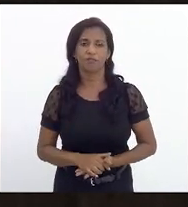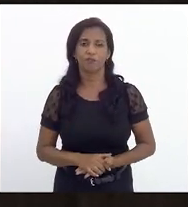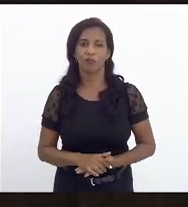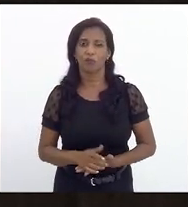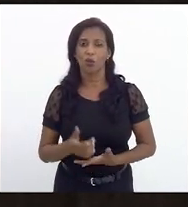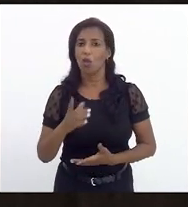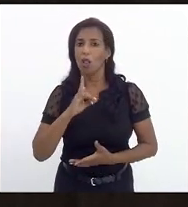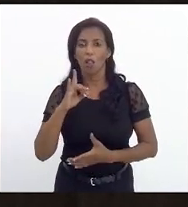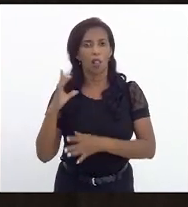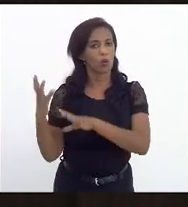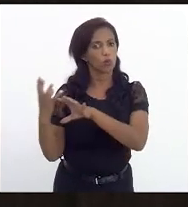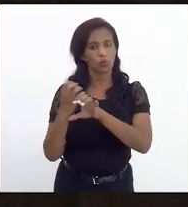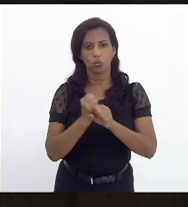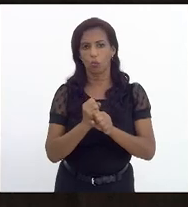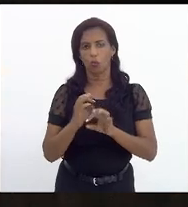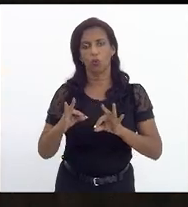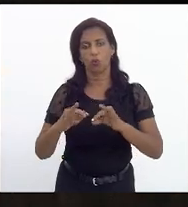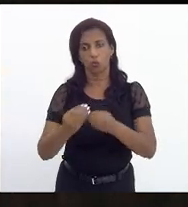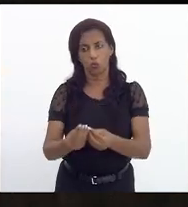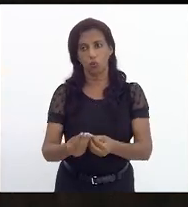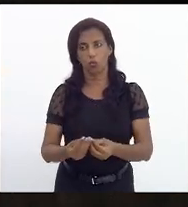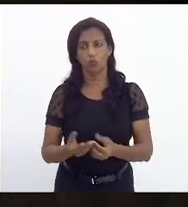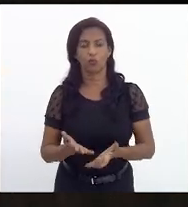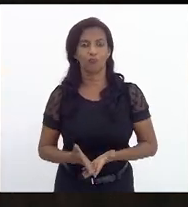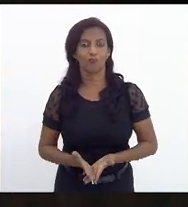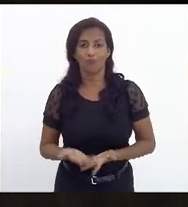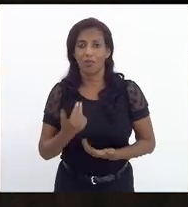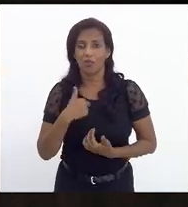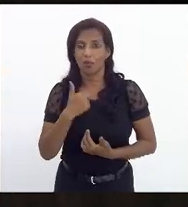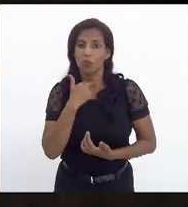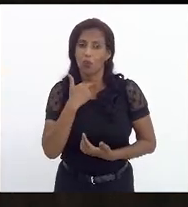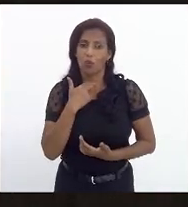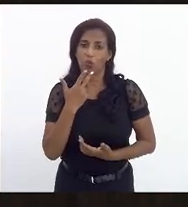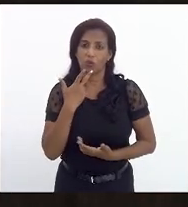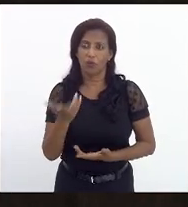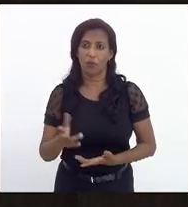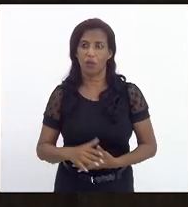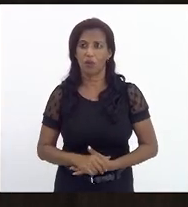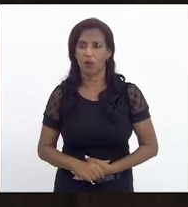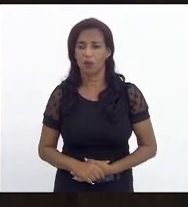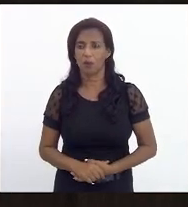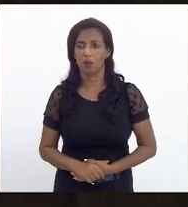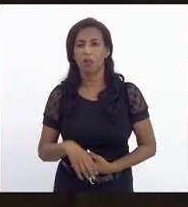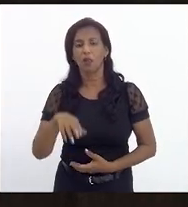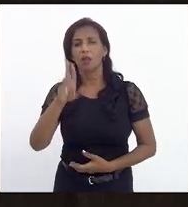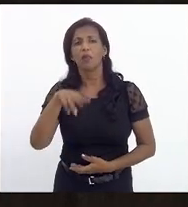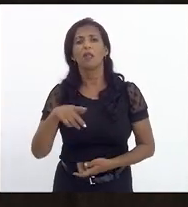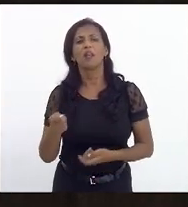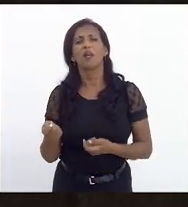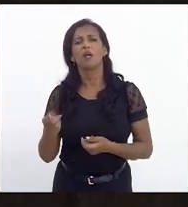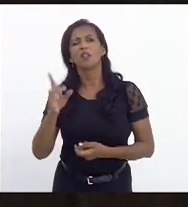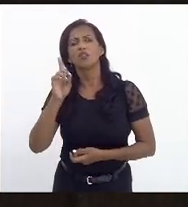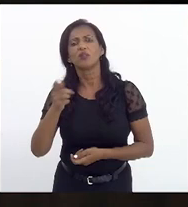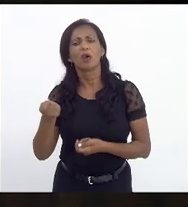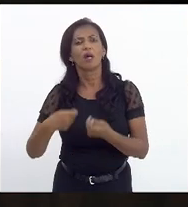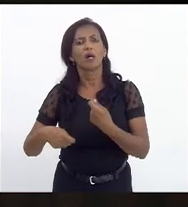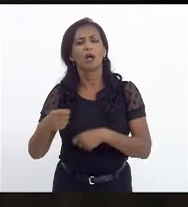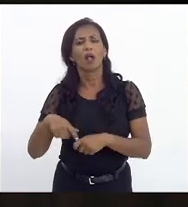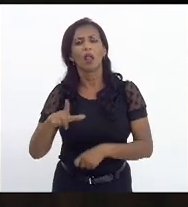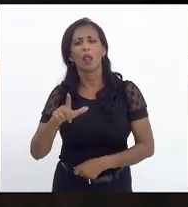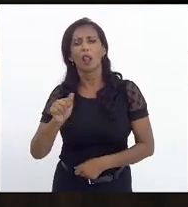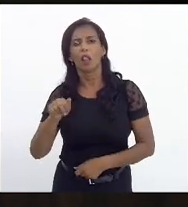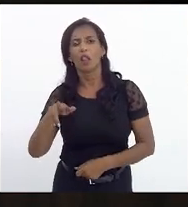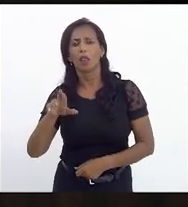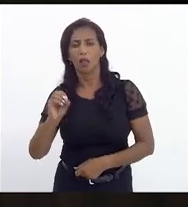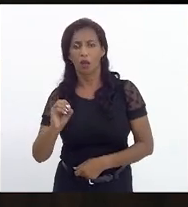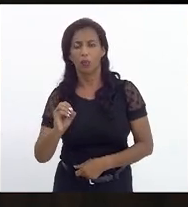não completou a chamada. Mas esse específico eu não posso informar. Quem é o diretor de administração, professor Pedro? Não, o Lauro é